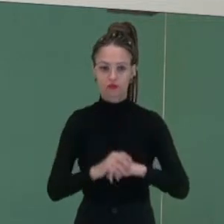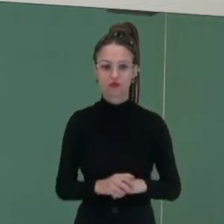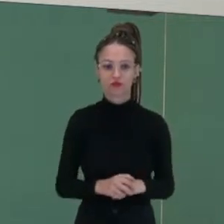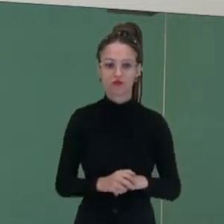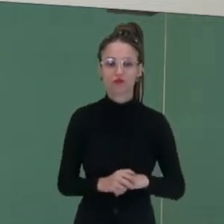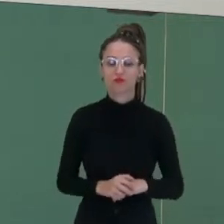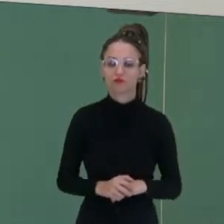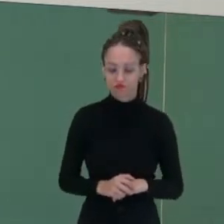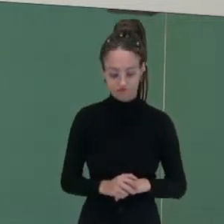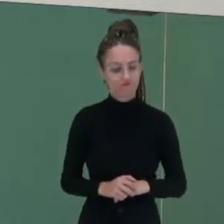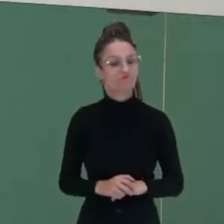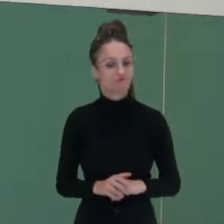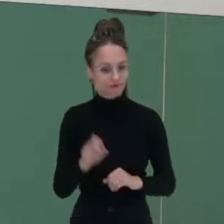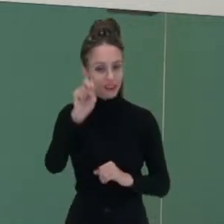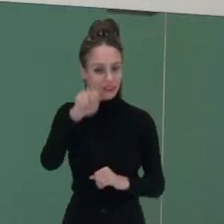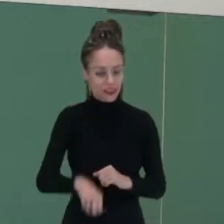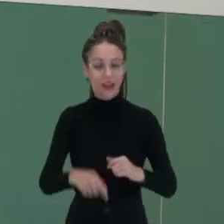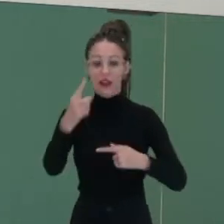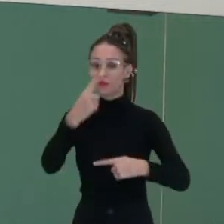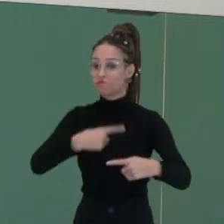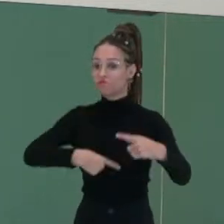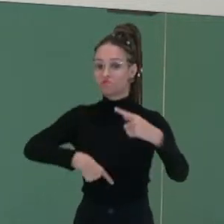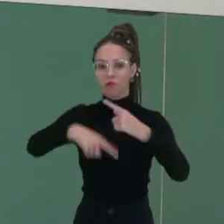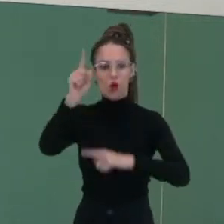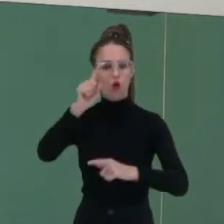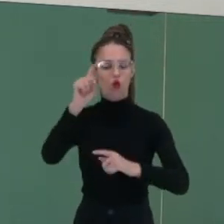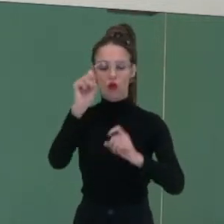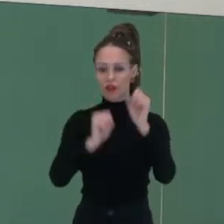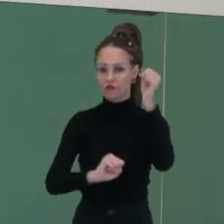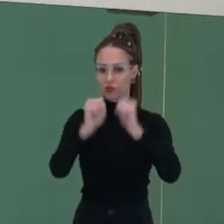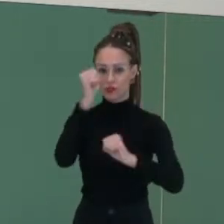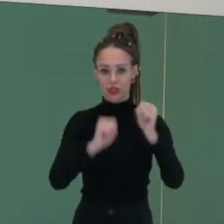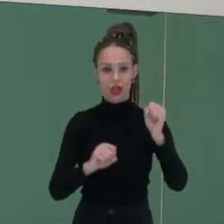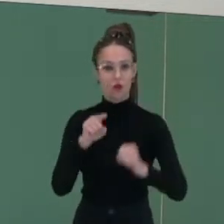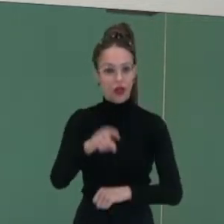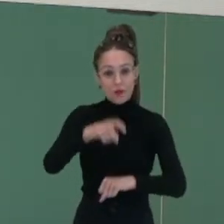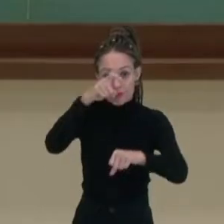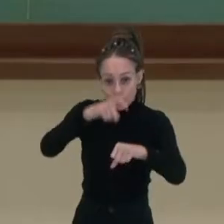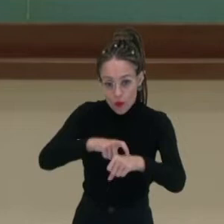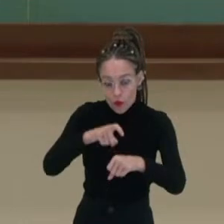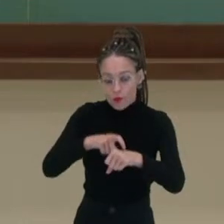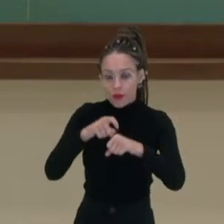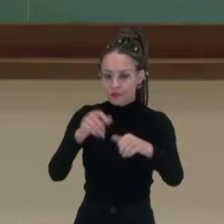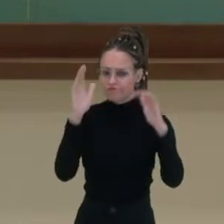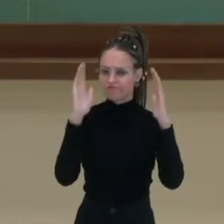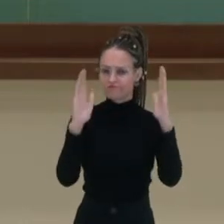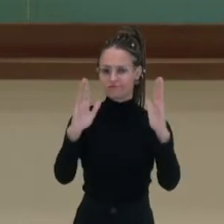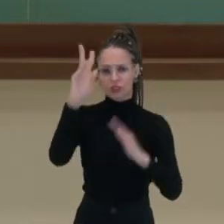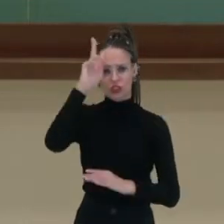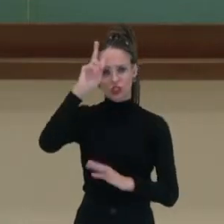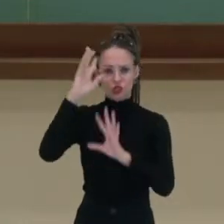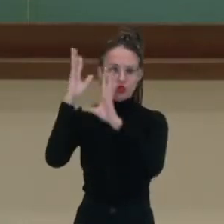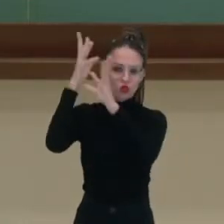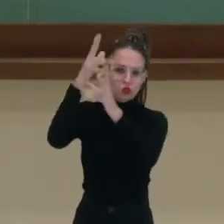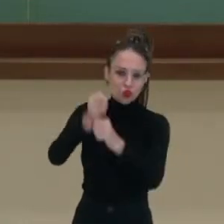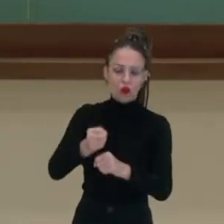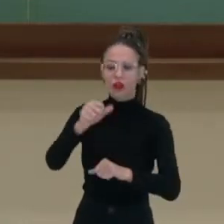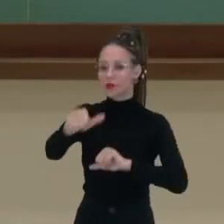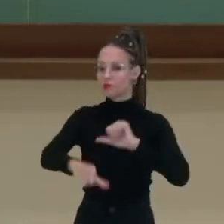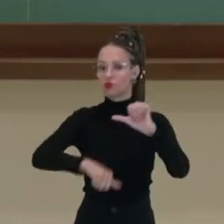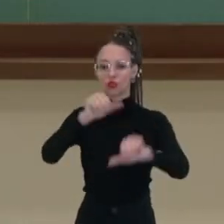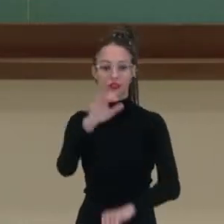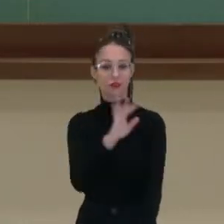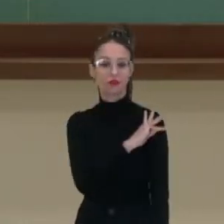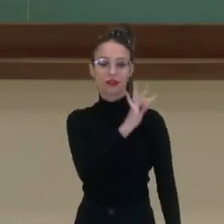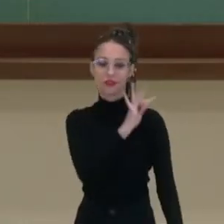Industrial. Sim, a Revolução Industrial foi um momento dentro da história onde teve uma mudança de